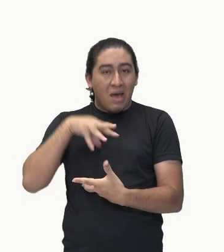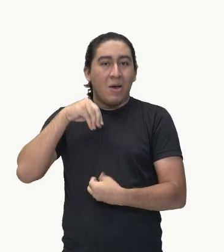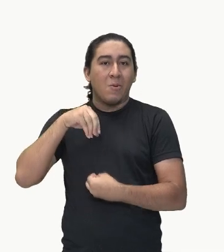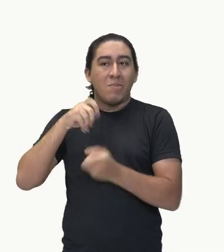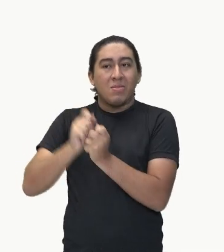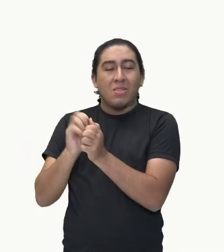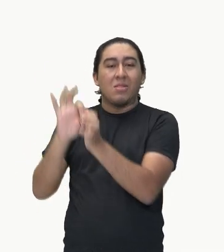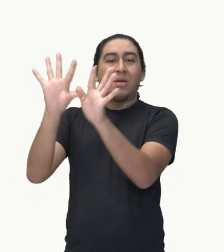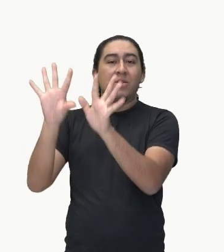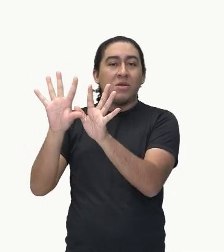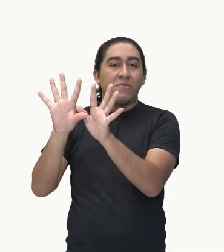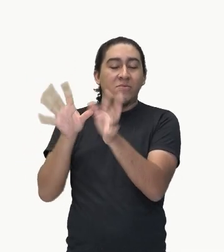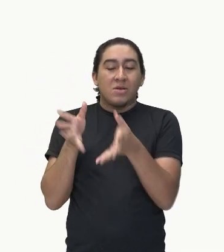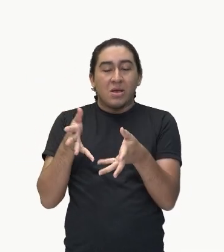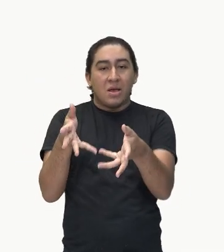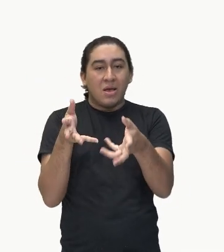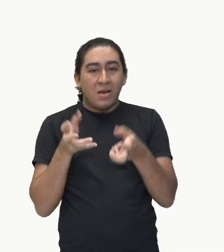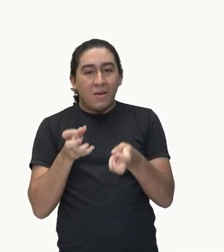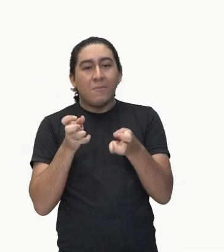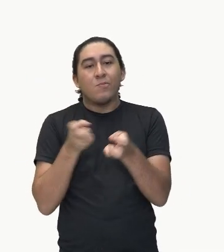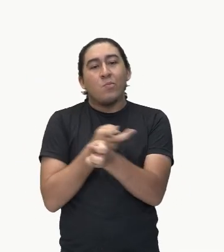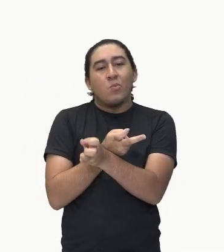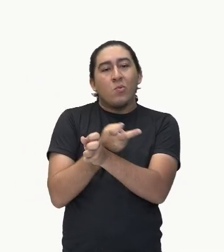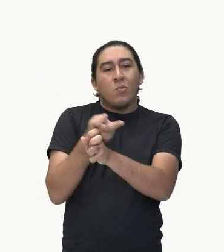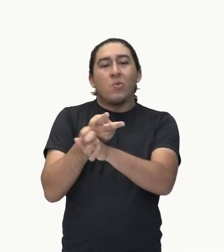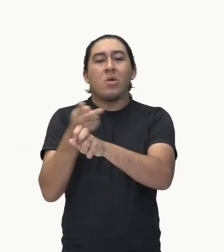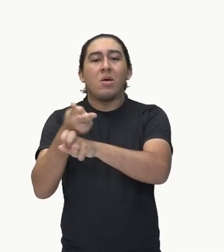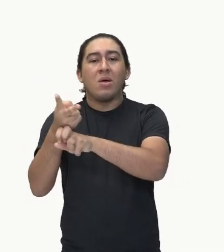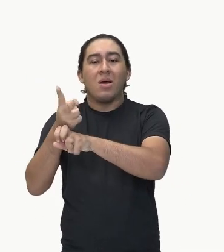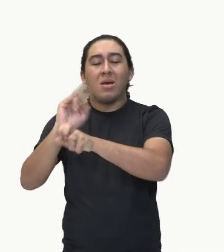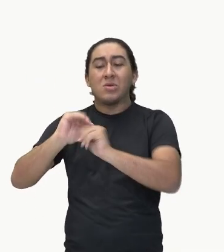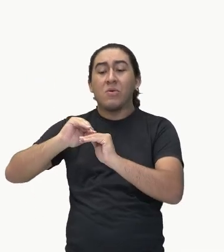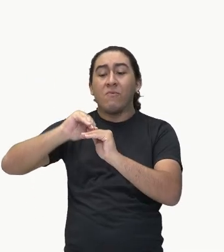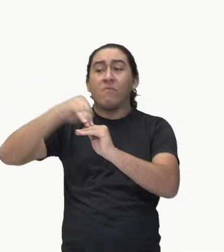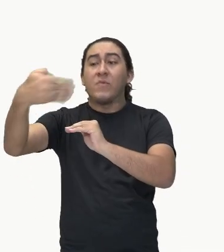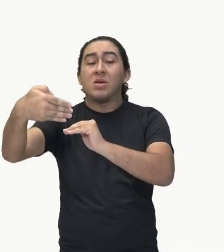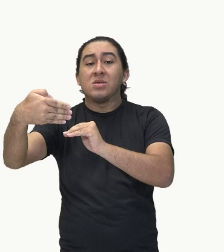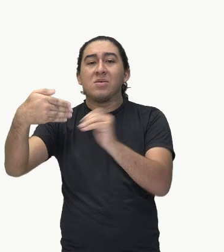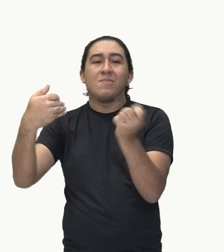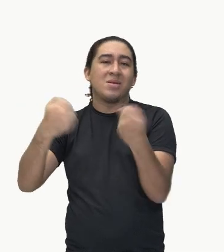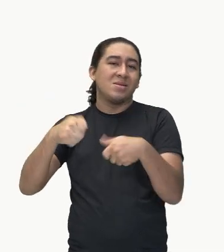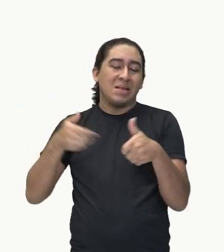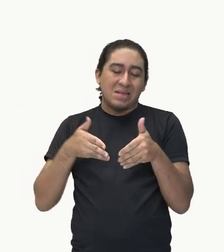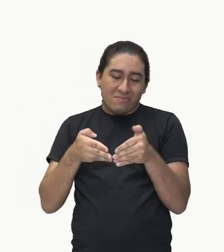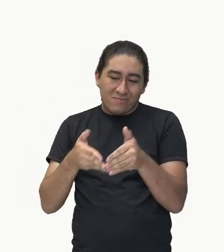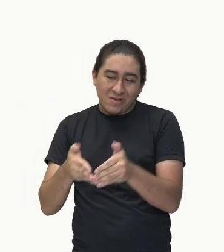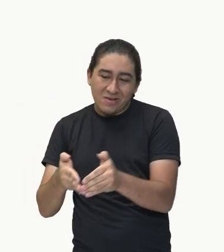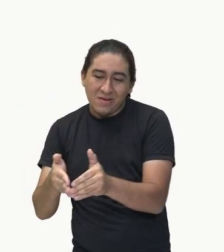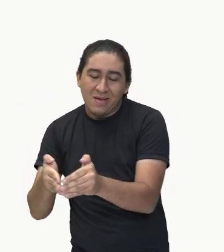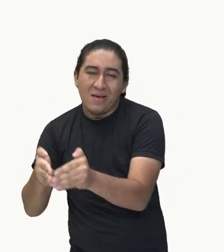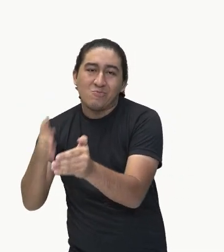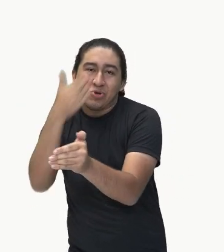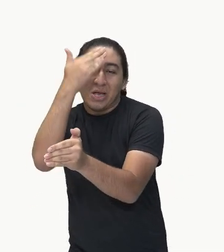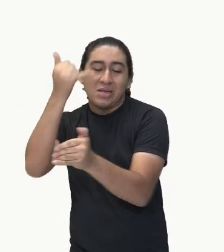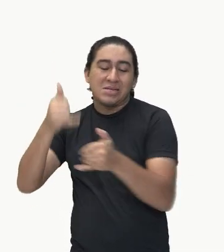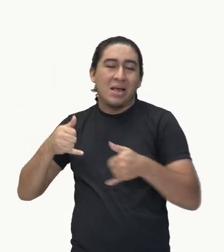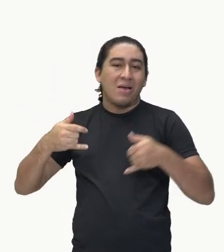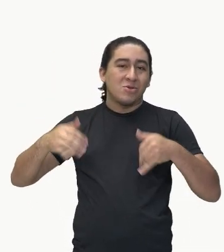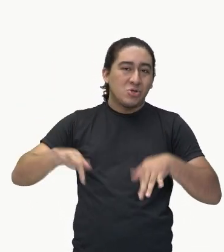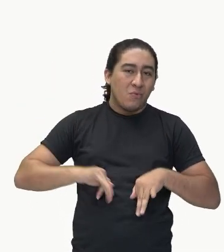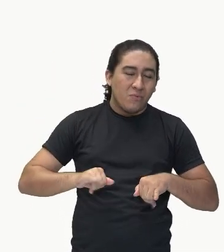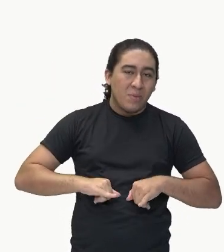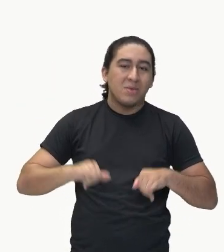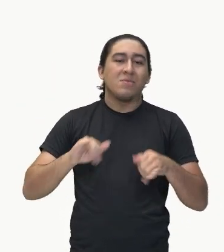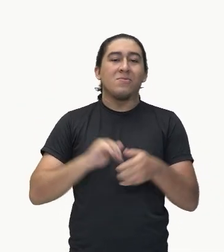pequena. Quem quer passar além do bojador, tem que passar além da dor. Deus ao mar o perigo